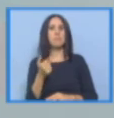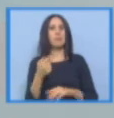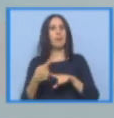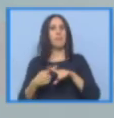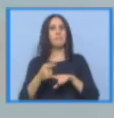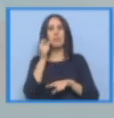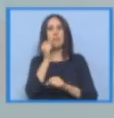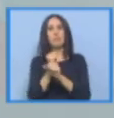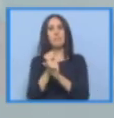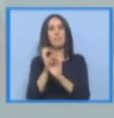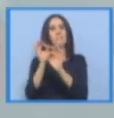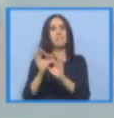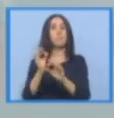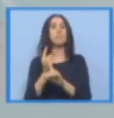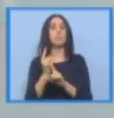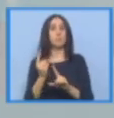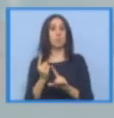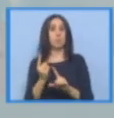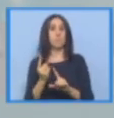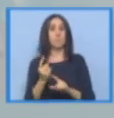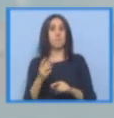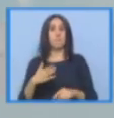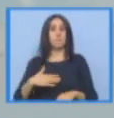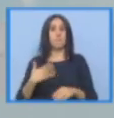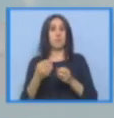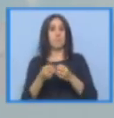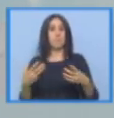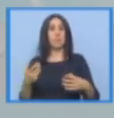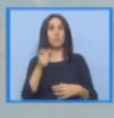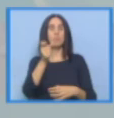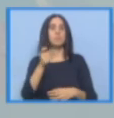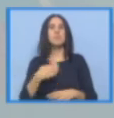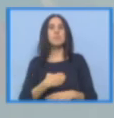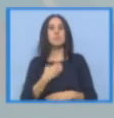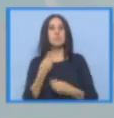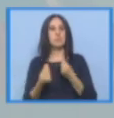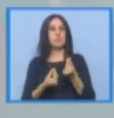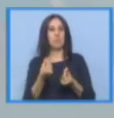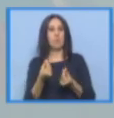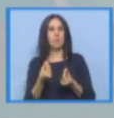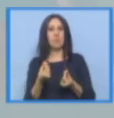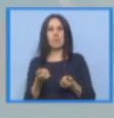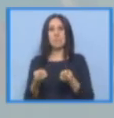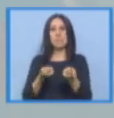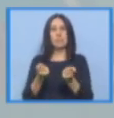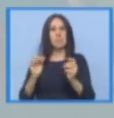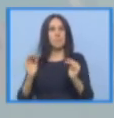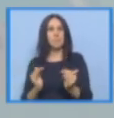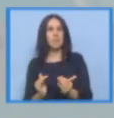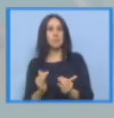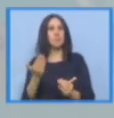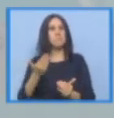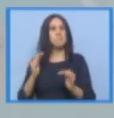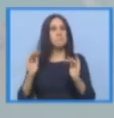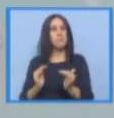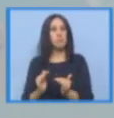interesses de quem trabalha, até porque cada vez mais as pessoas dá a sensação que vão tendo menos margem, menos